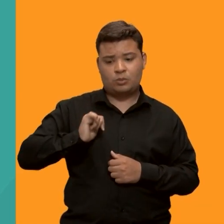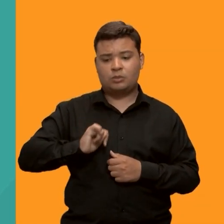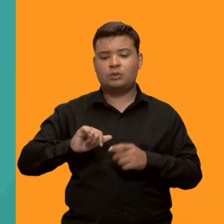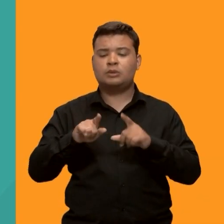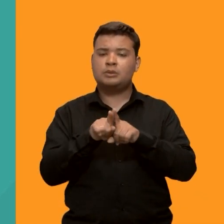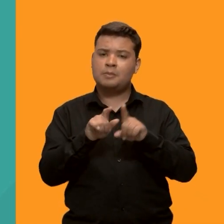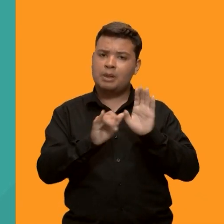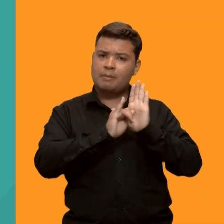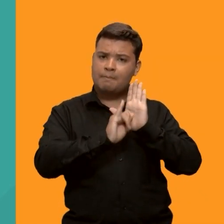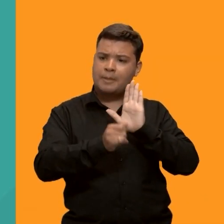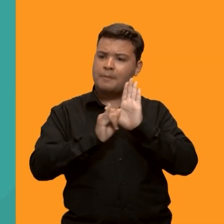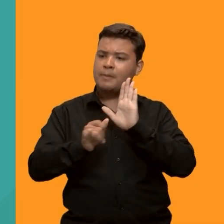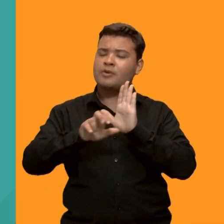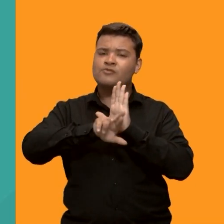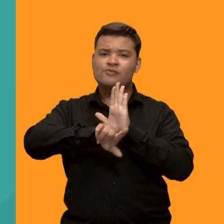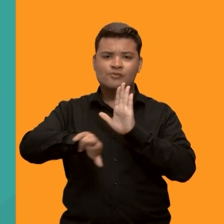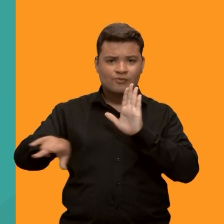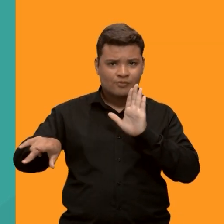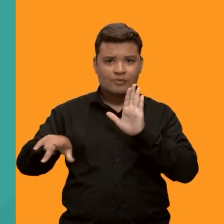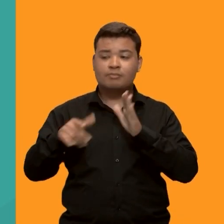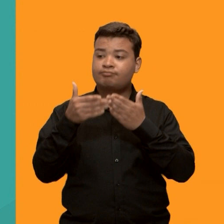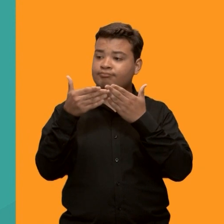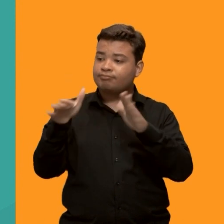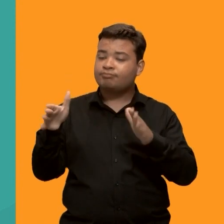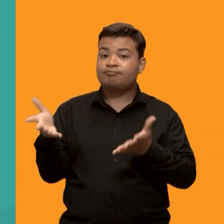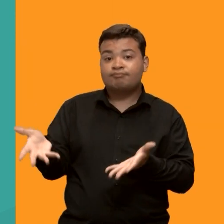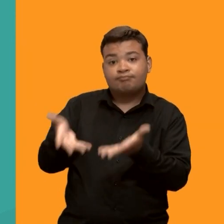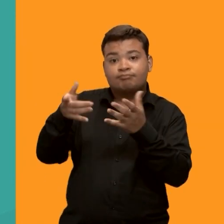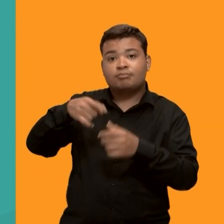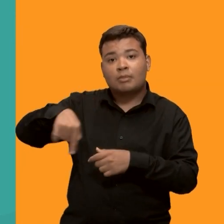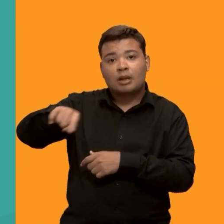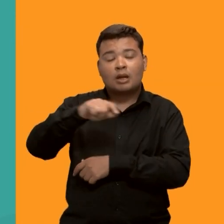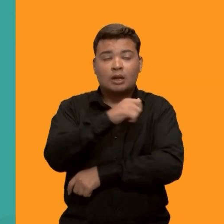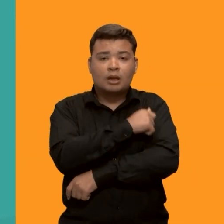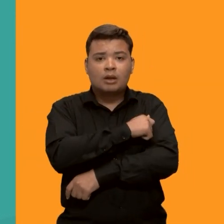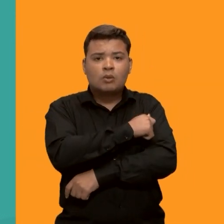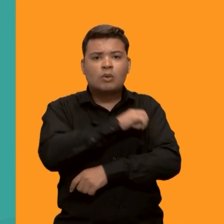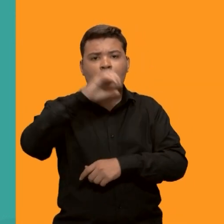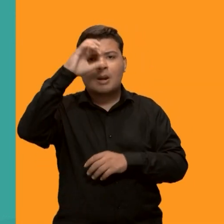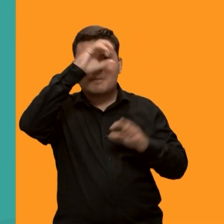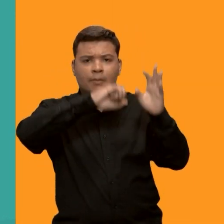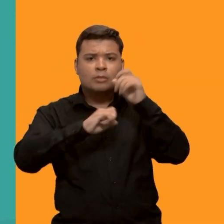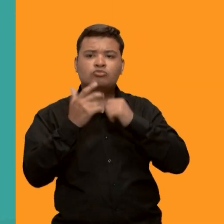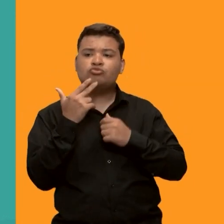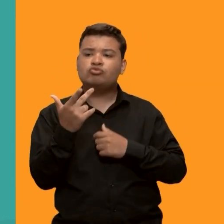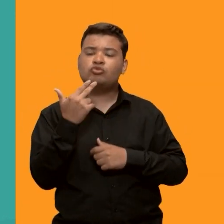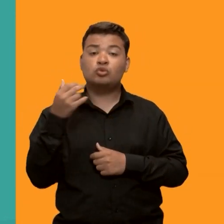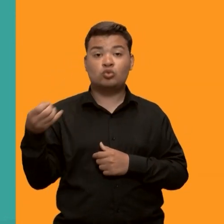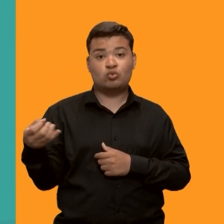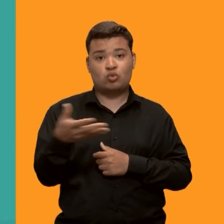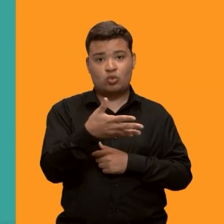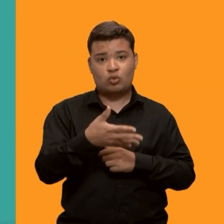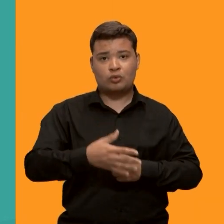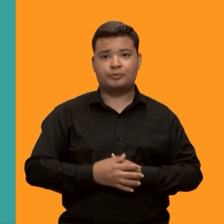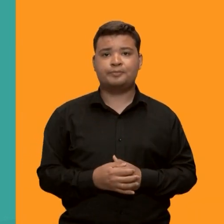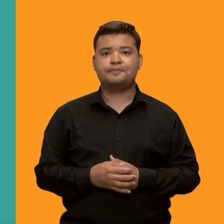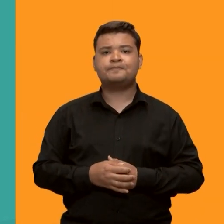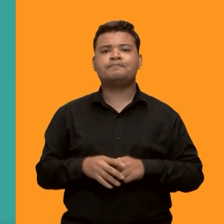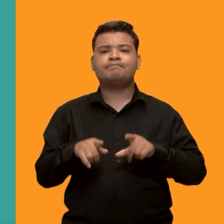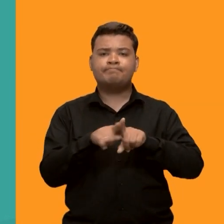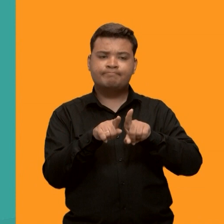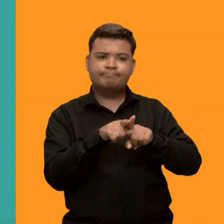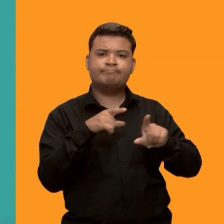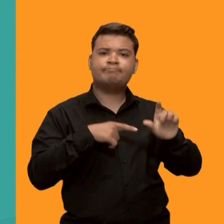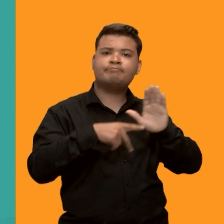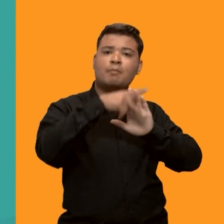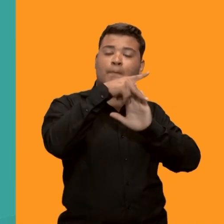diversos editais para estimular os alunos na aprendizagem de um novo idioma. Realiza também